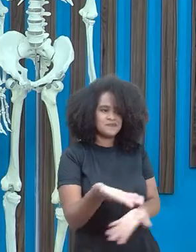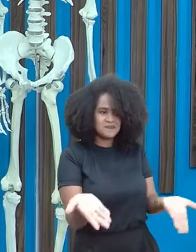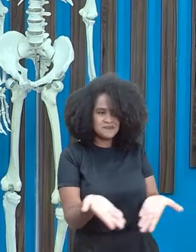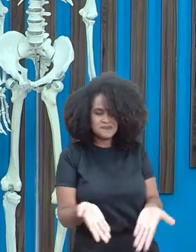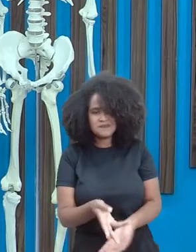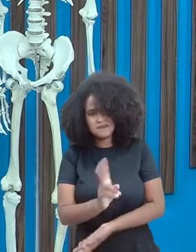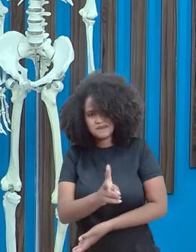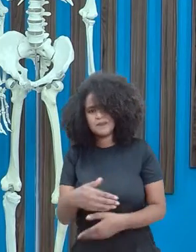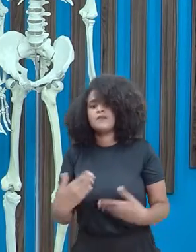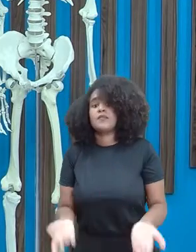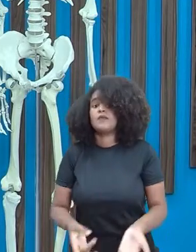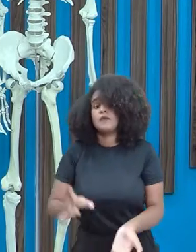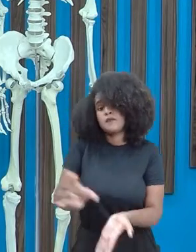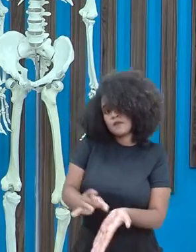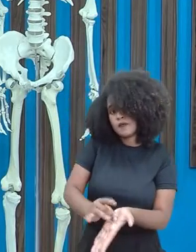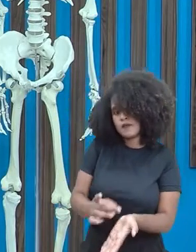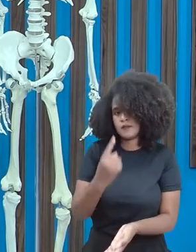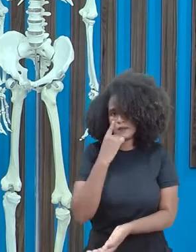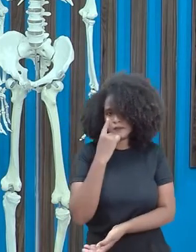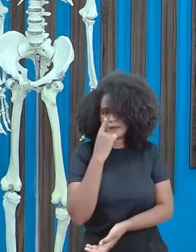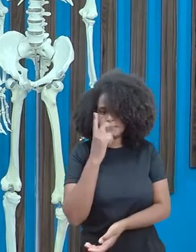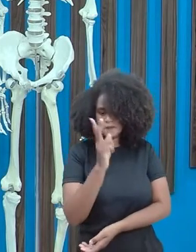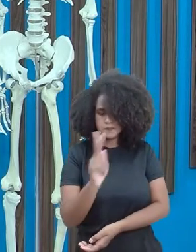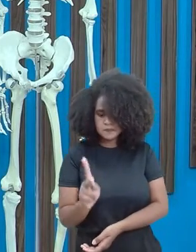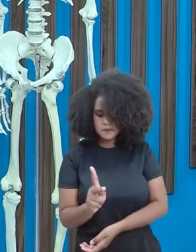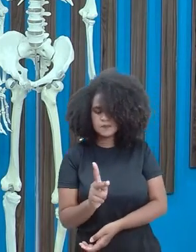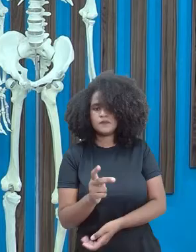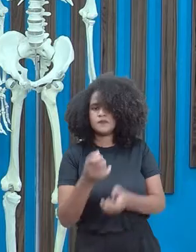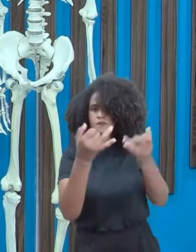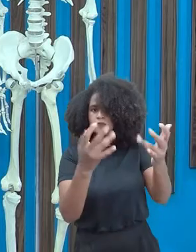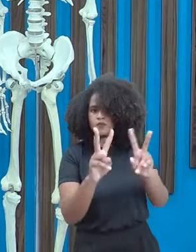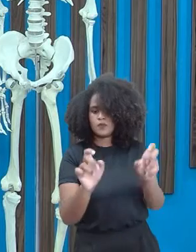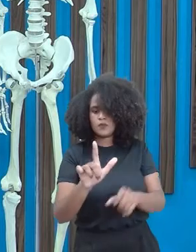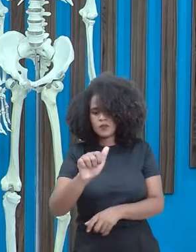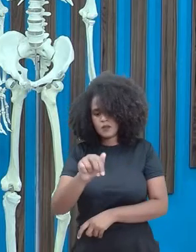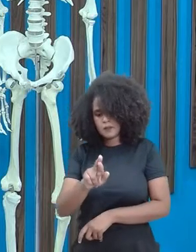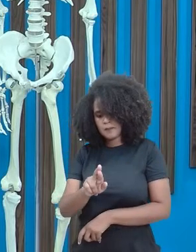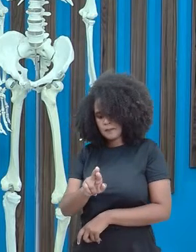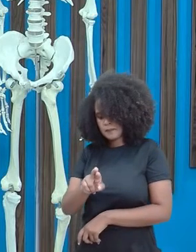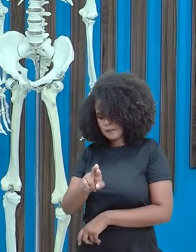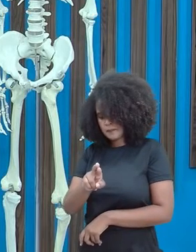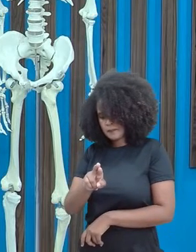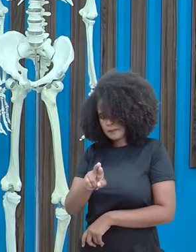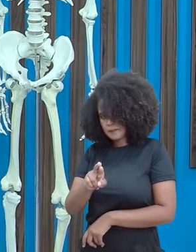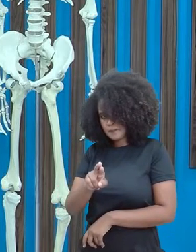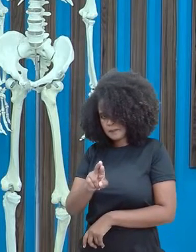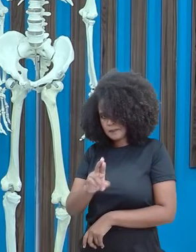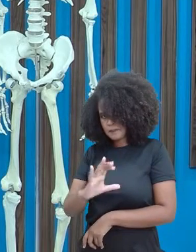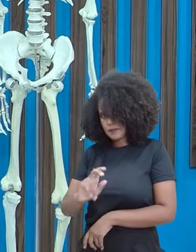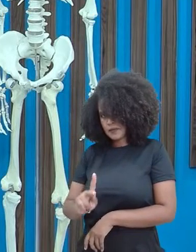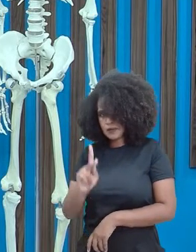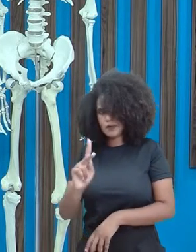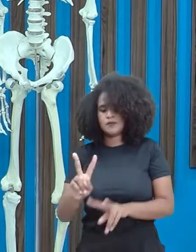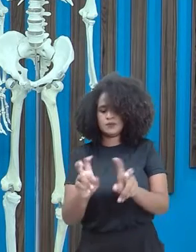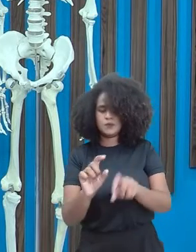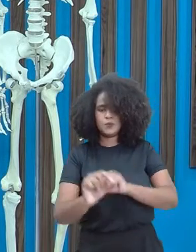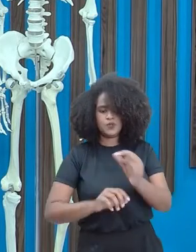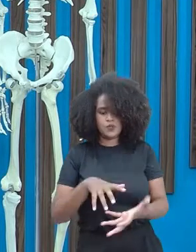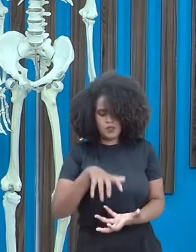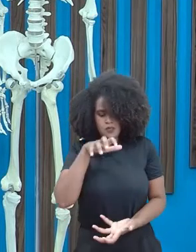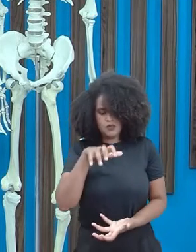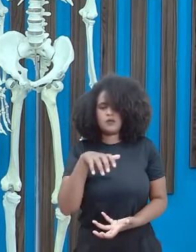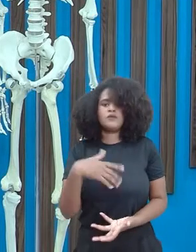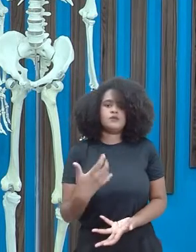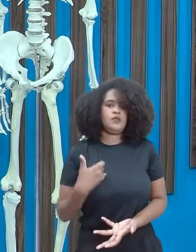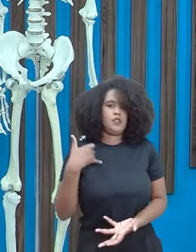Isso mesmo. Quando a professora Cláudia se refere a Lamarck, né, falando da questão do idoso, o que ela está querendo falar,